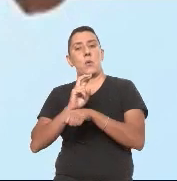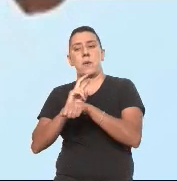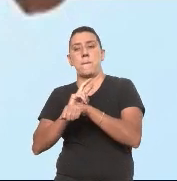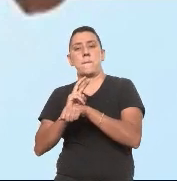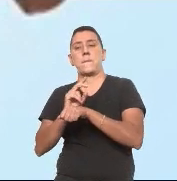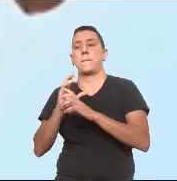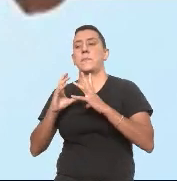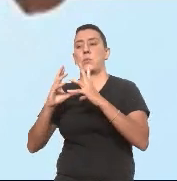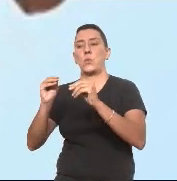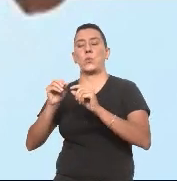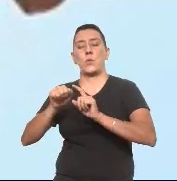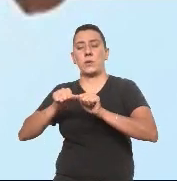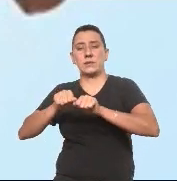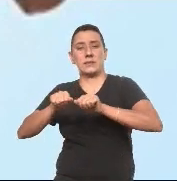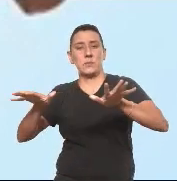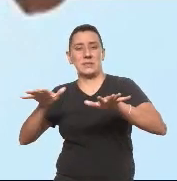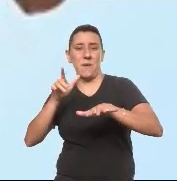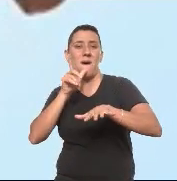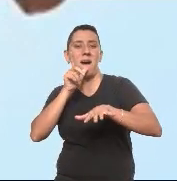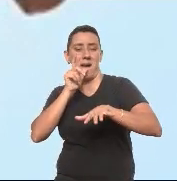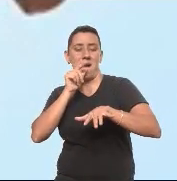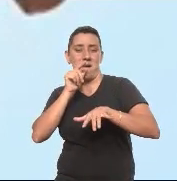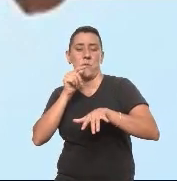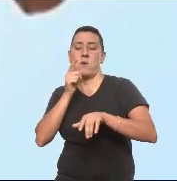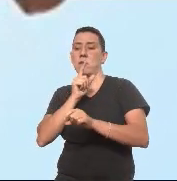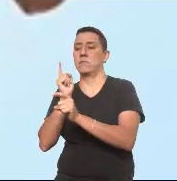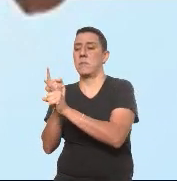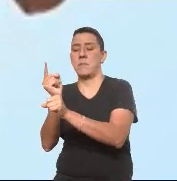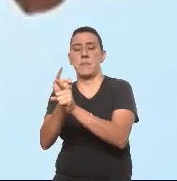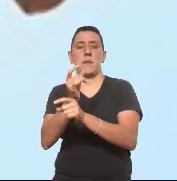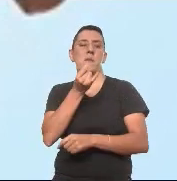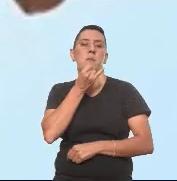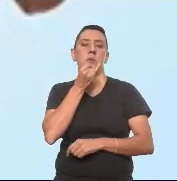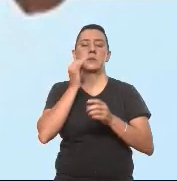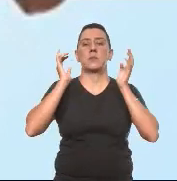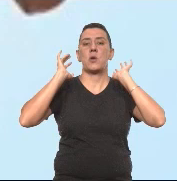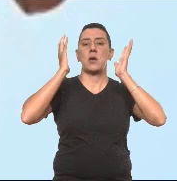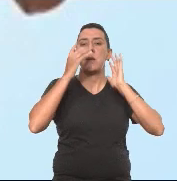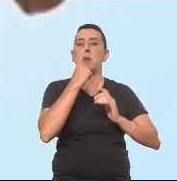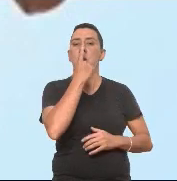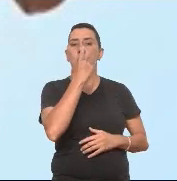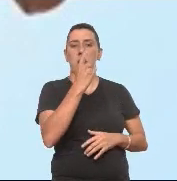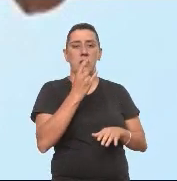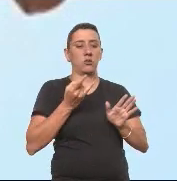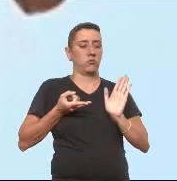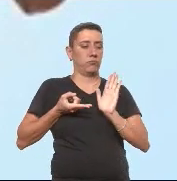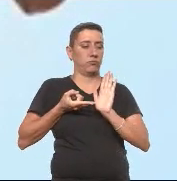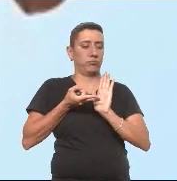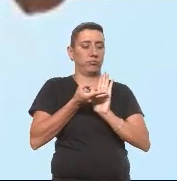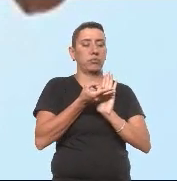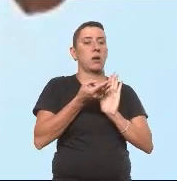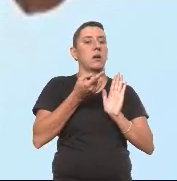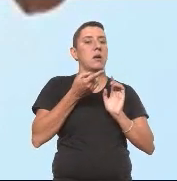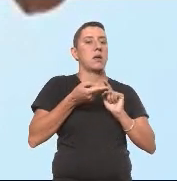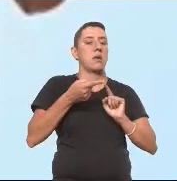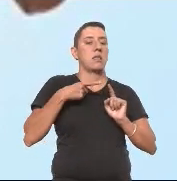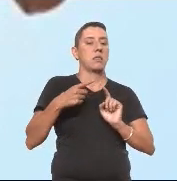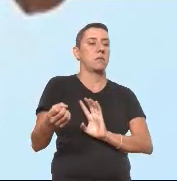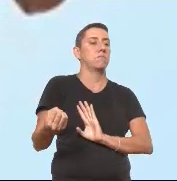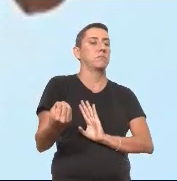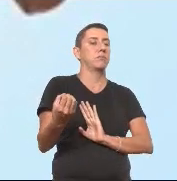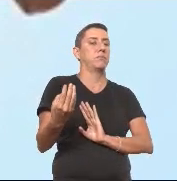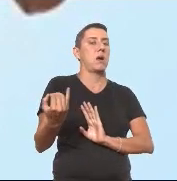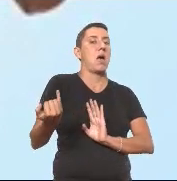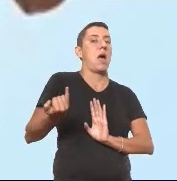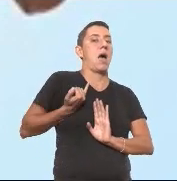distribuição de água eu consigo detectar por exemplo um caminhão de lixo quando passa pela rua E se eu tivesse sensores nas lixeiras eu